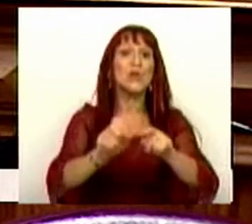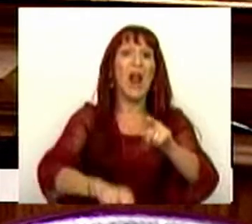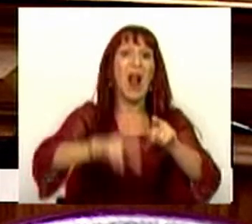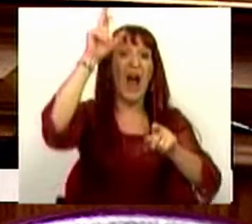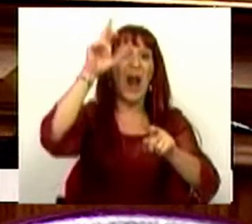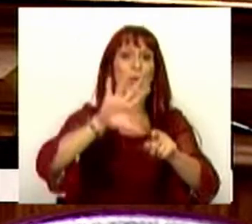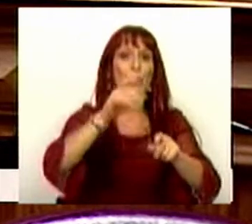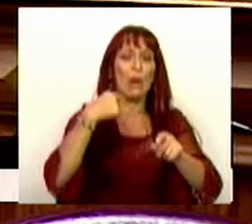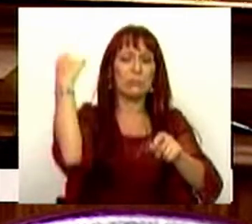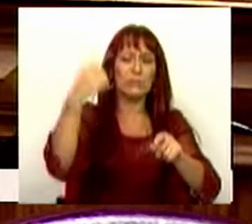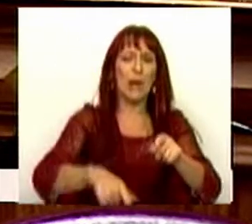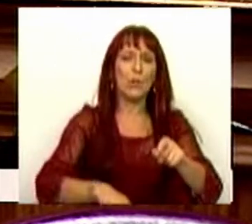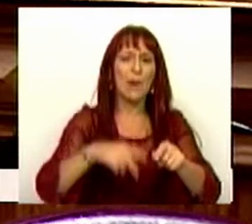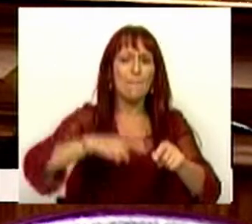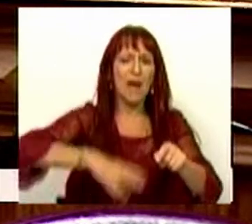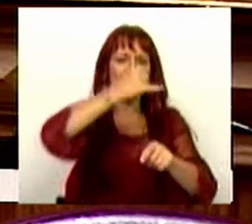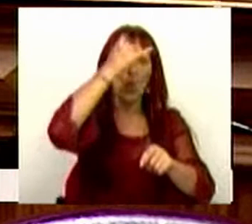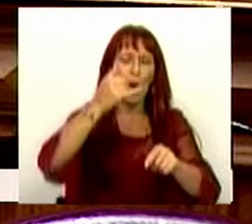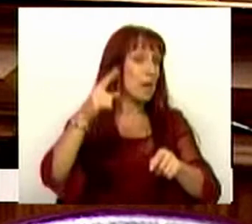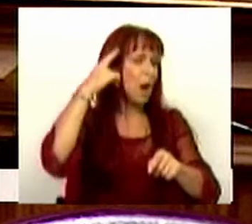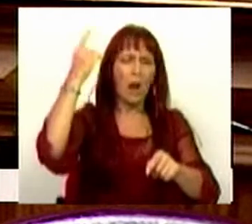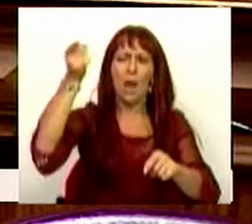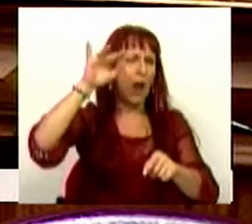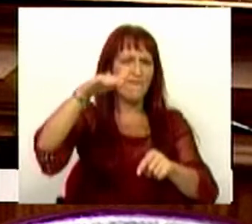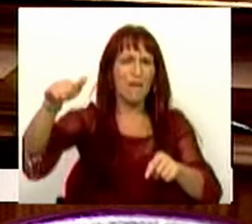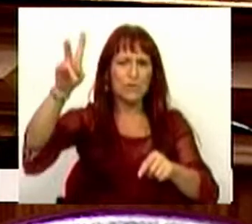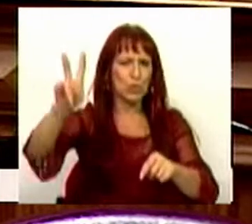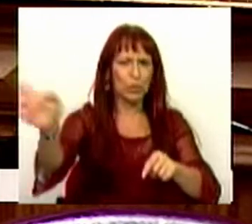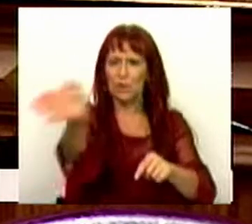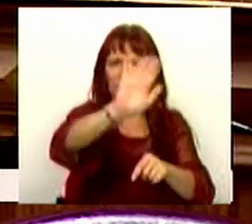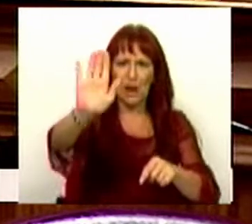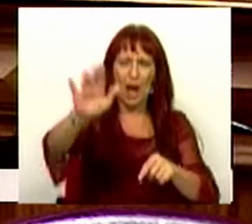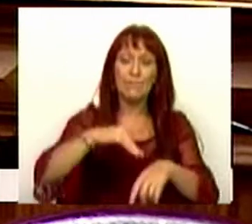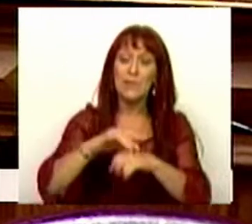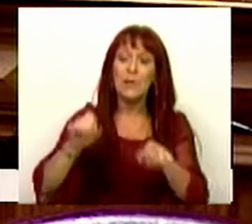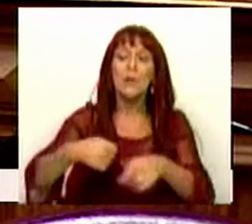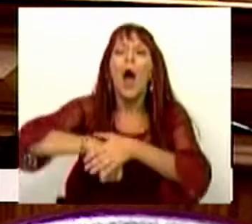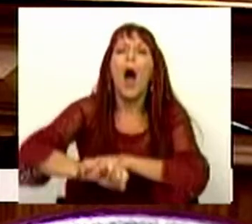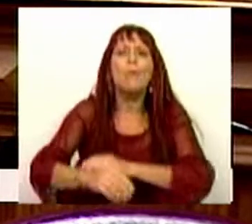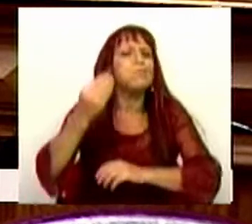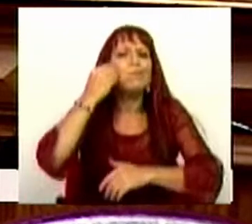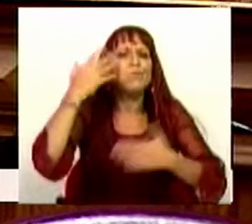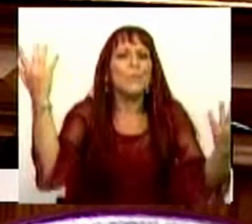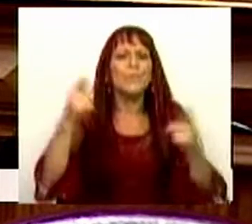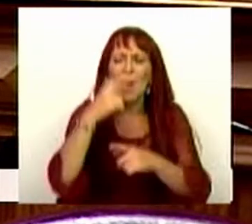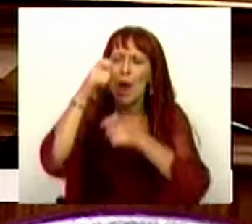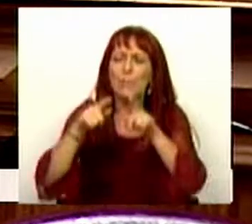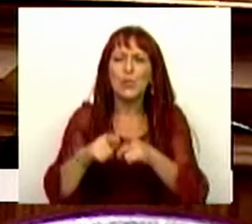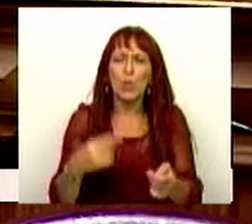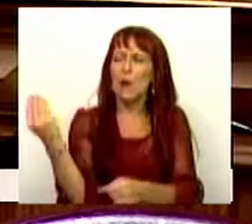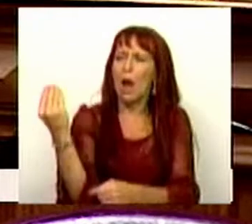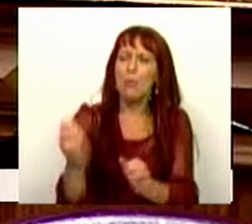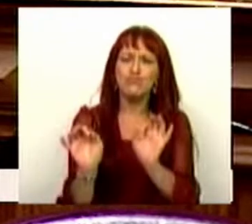caro do país por metro quadrado. Nem pensar na segunda fase. Mas a maternidade como é que iria ser? Com pessoal da